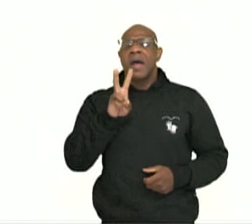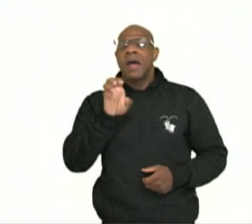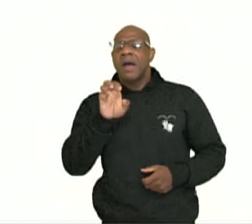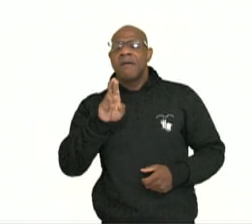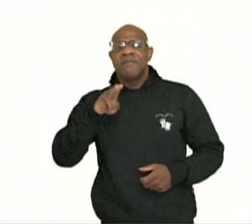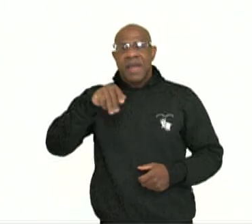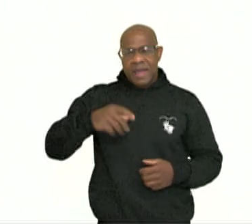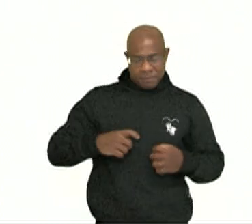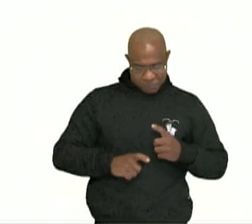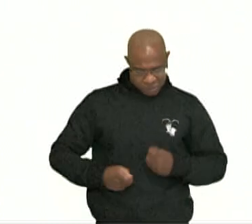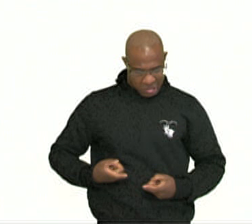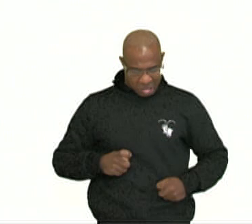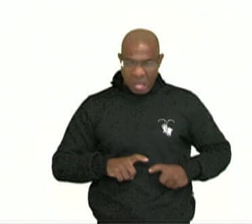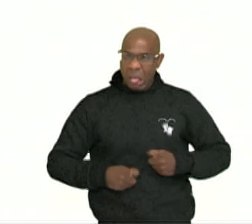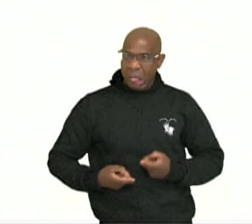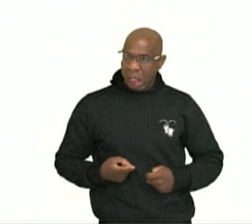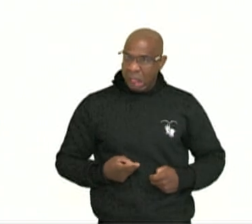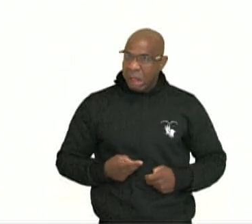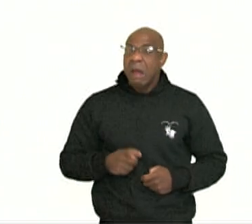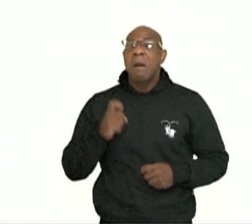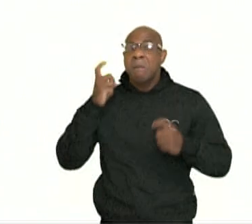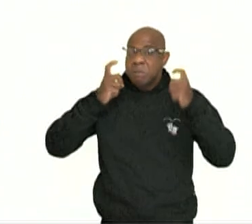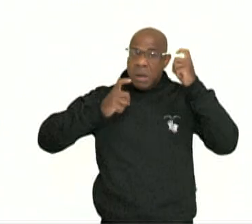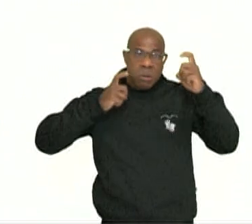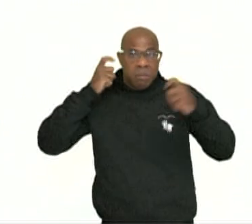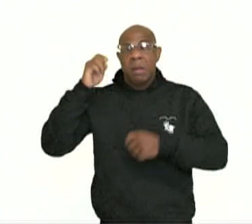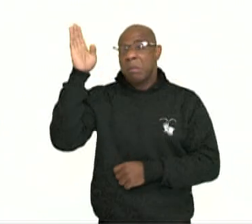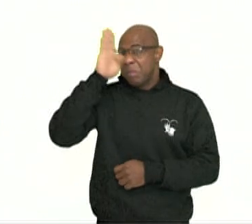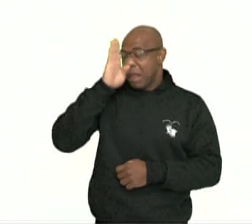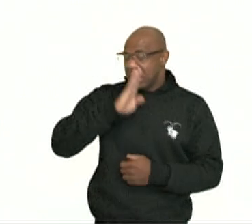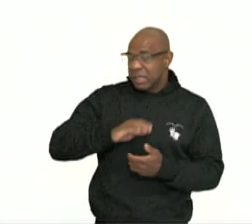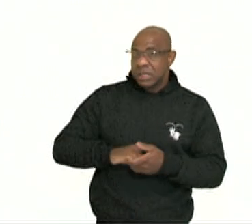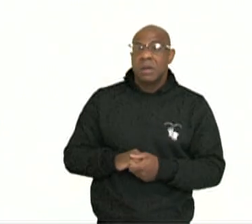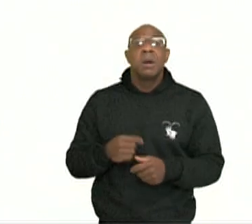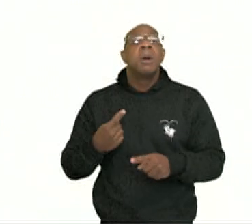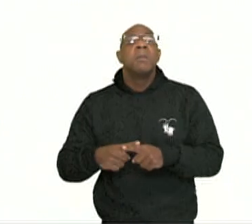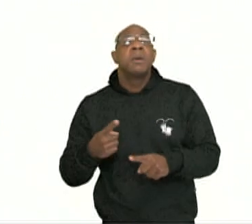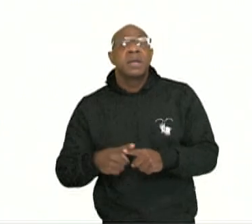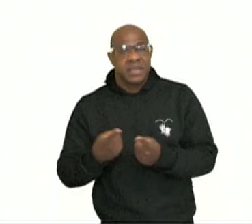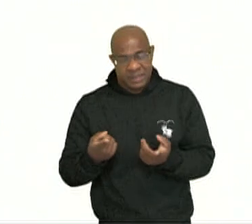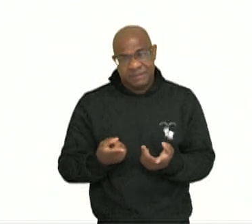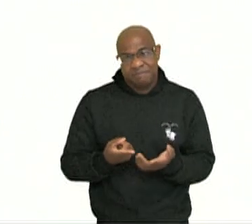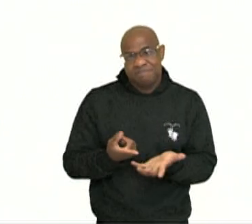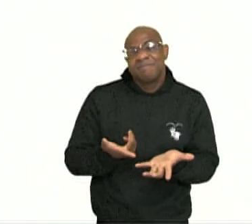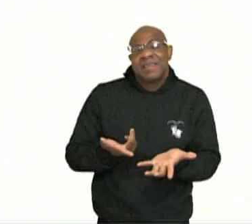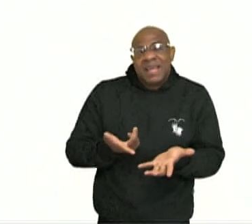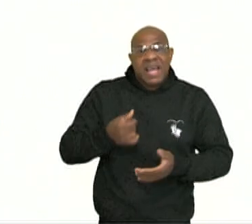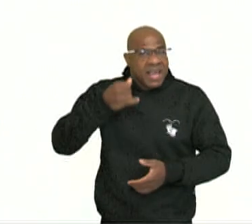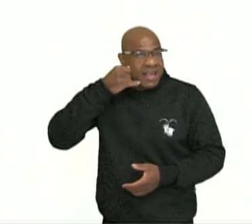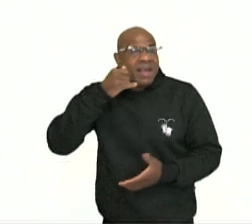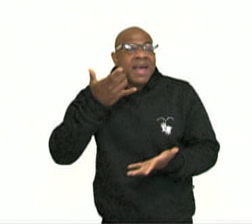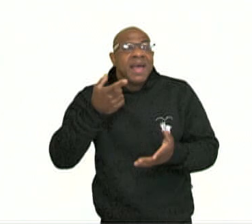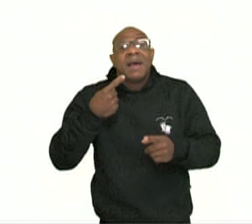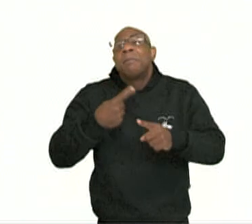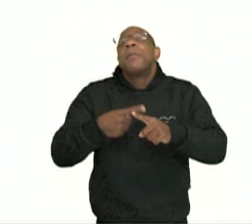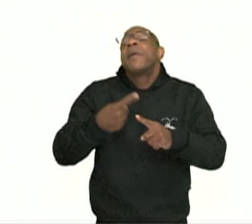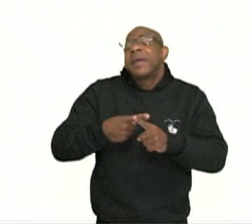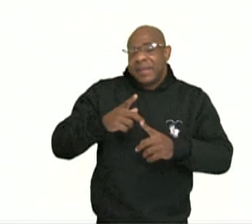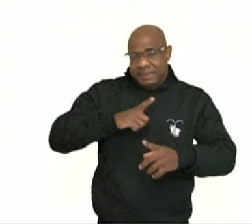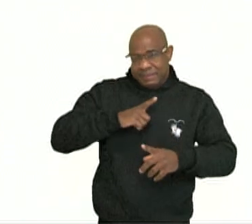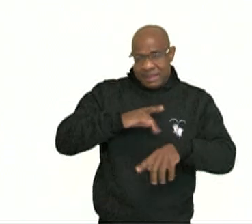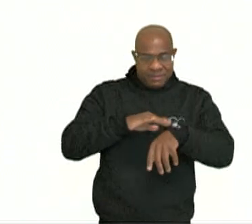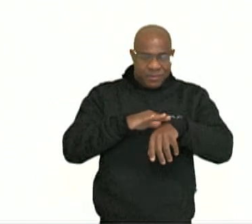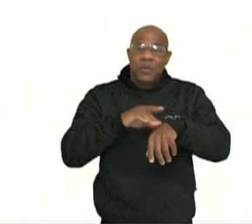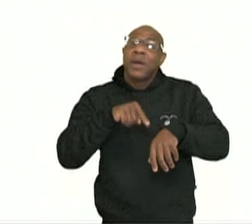Brasil. A contaminação tem muito a ver com a falta de condições sanitárias adequadas, mas